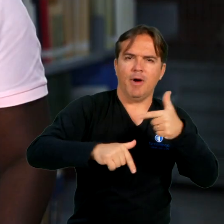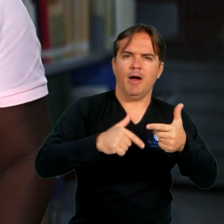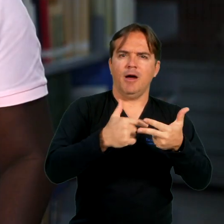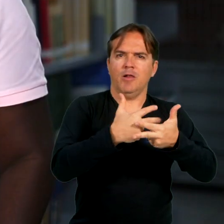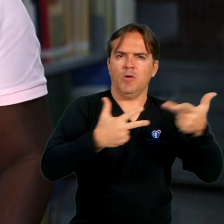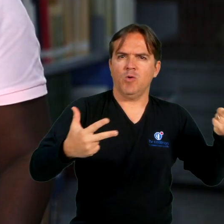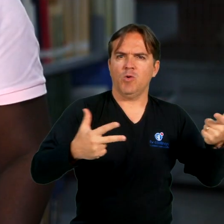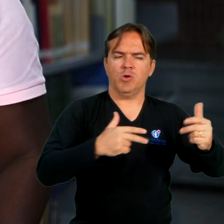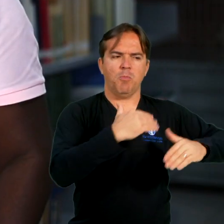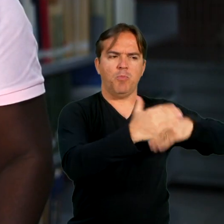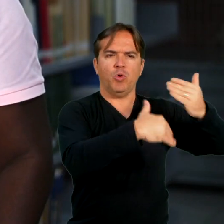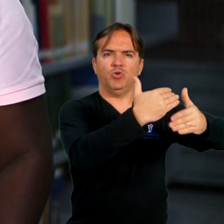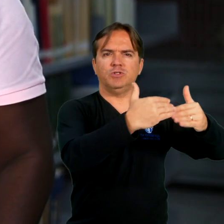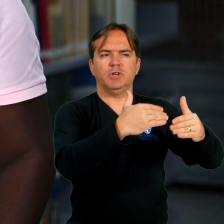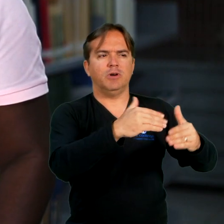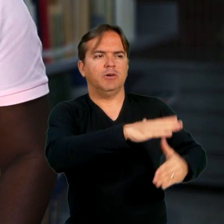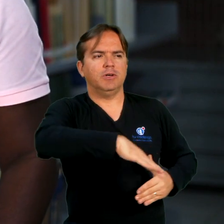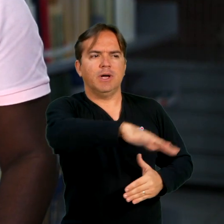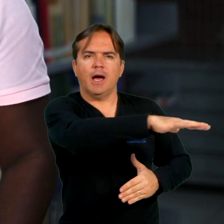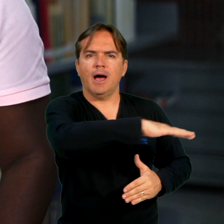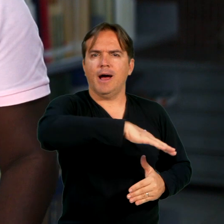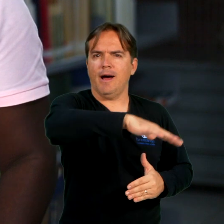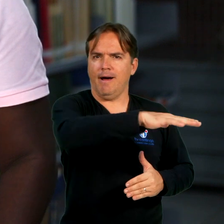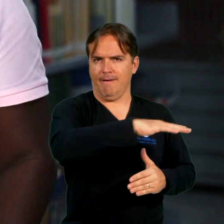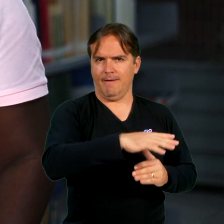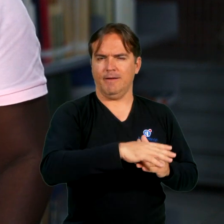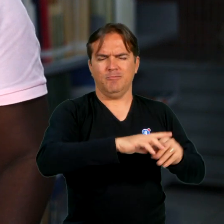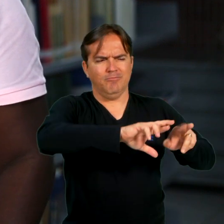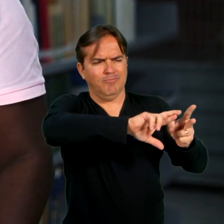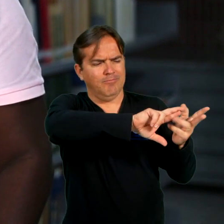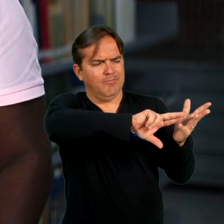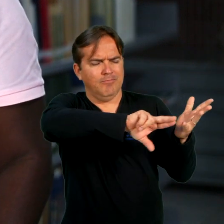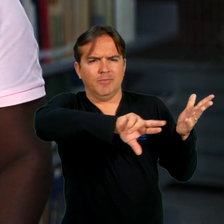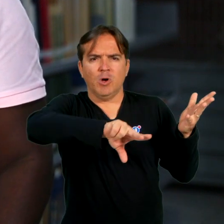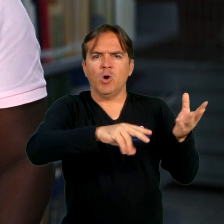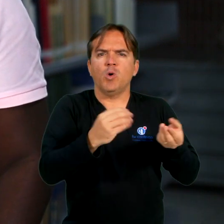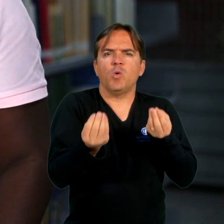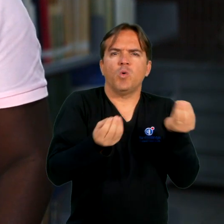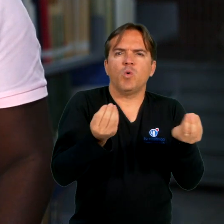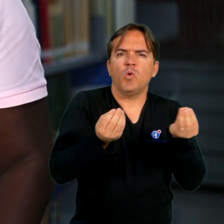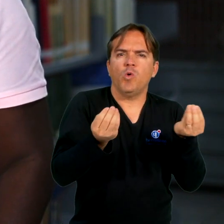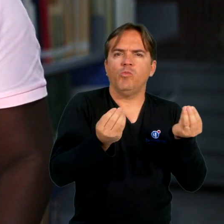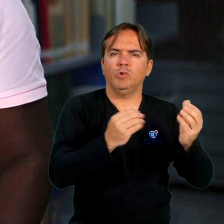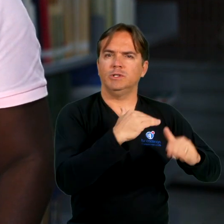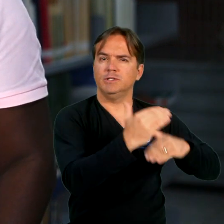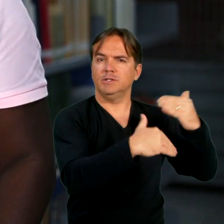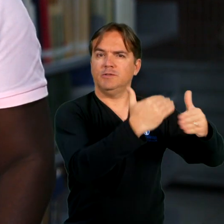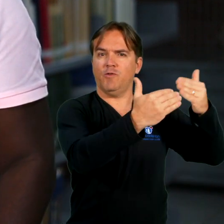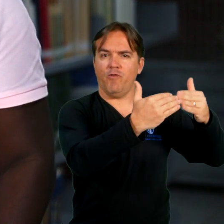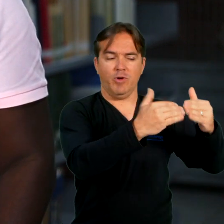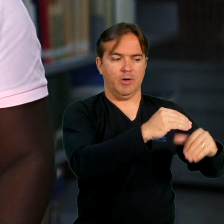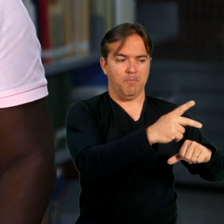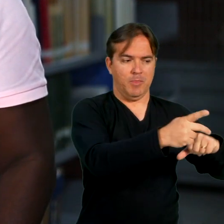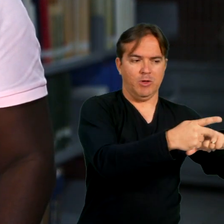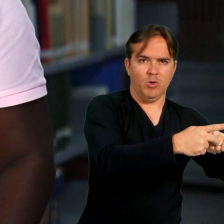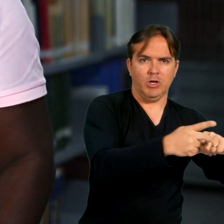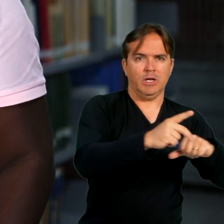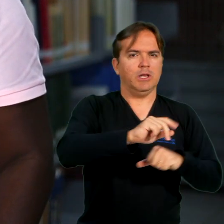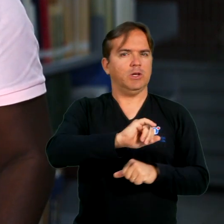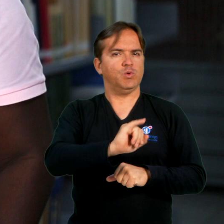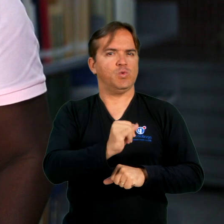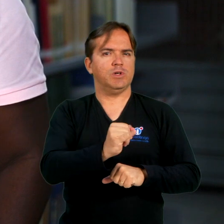produção de serviços, enfim, como se dá o desenvolvimento dessas duas cidades ao longo desse